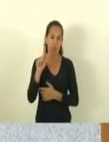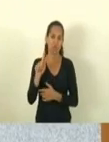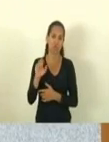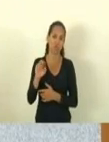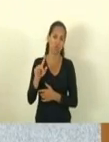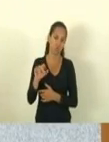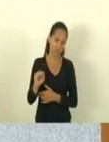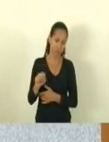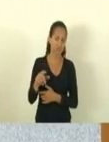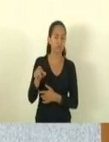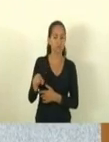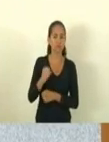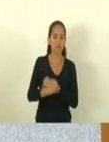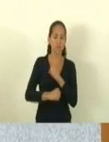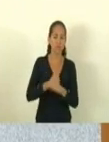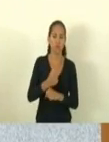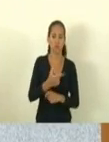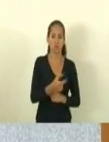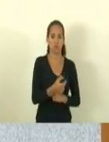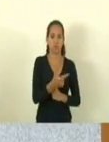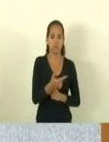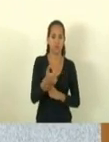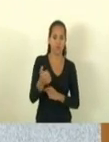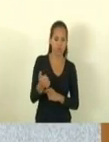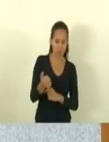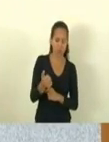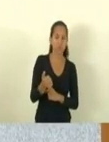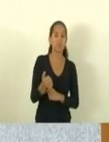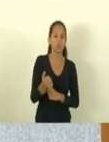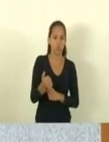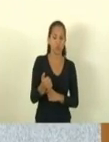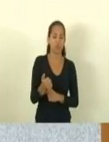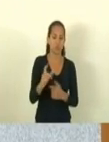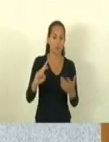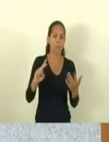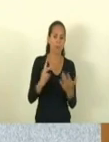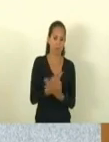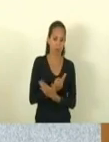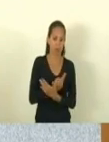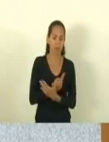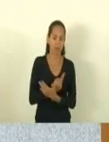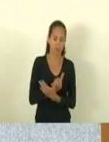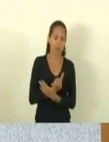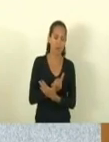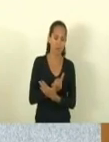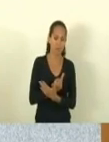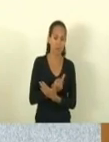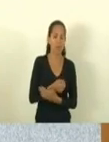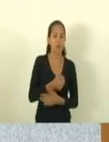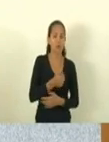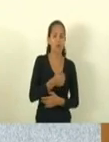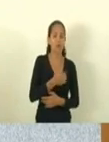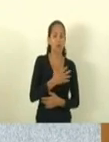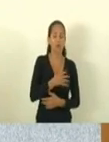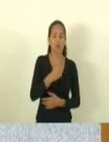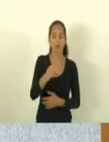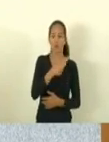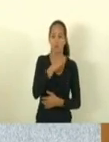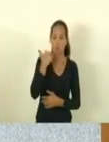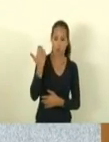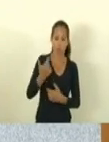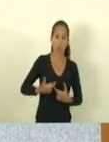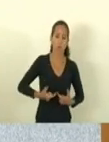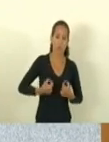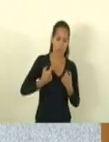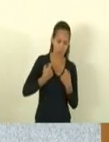que no ano de 2021 ele teve duas perdas assim irreparáveis na sua vida, que foi a morte do filho de câncer,